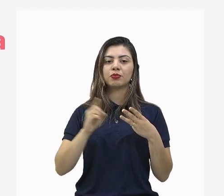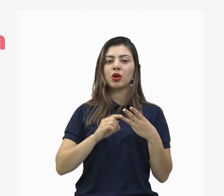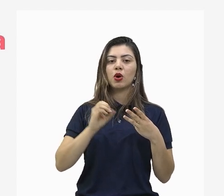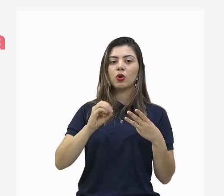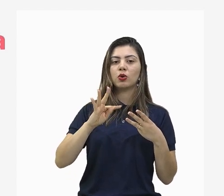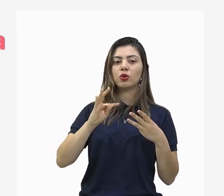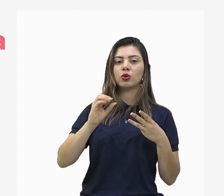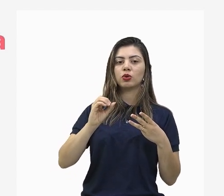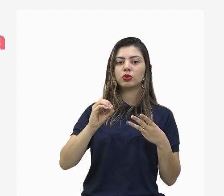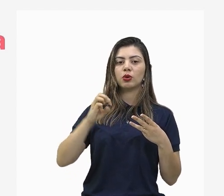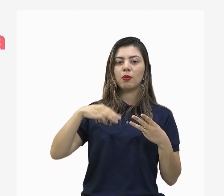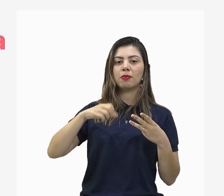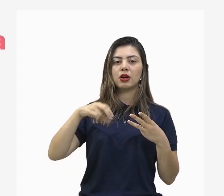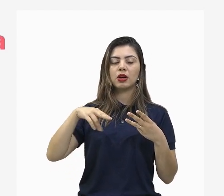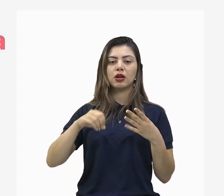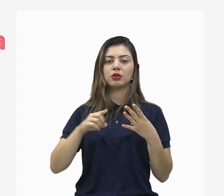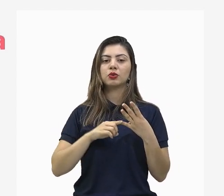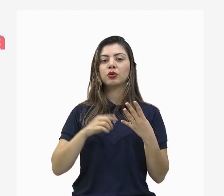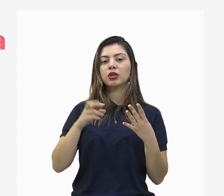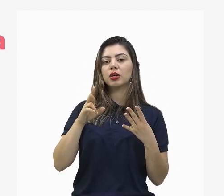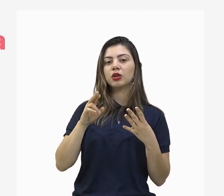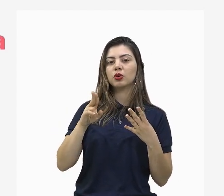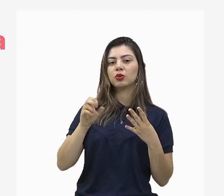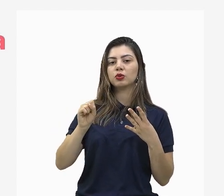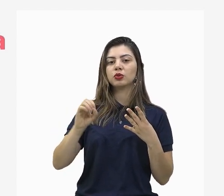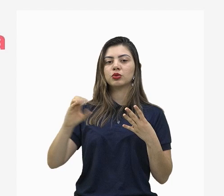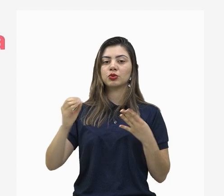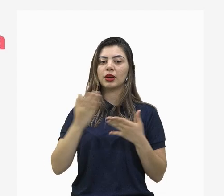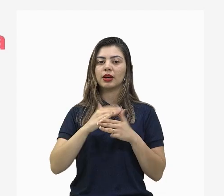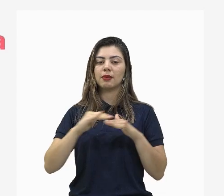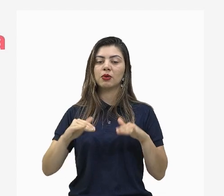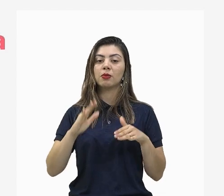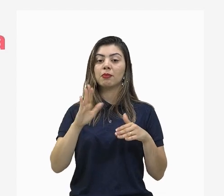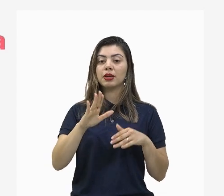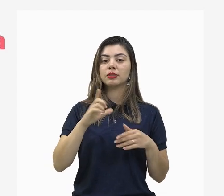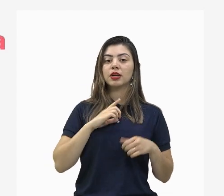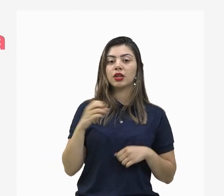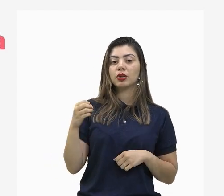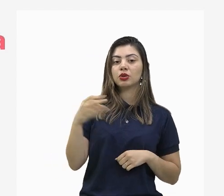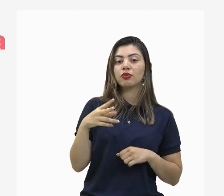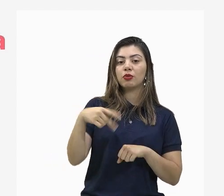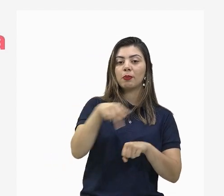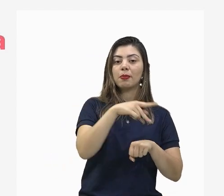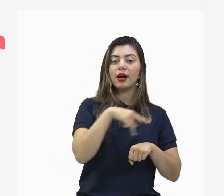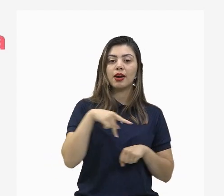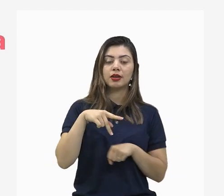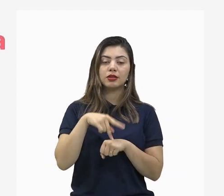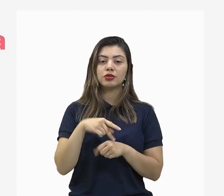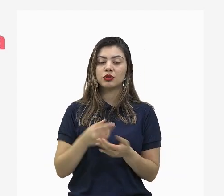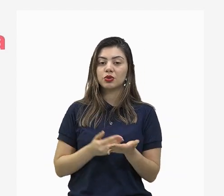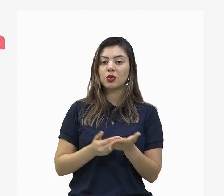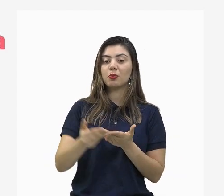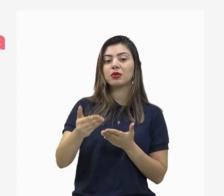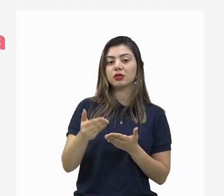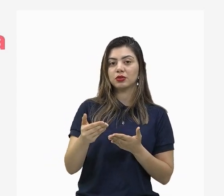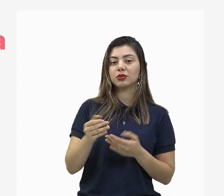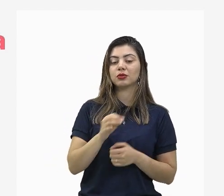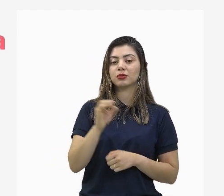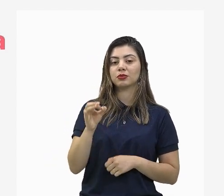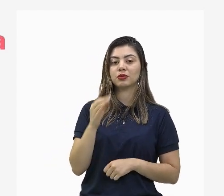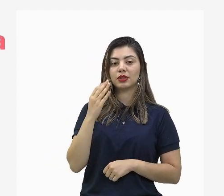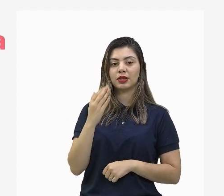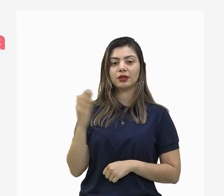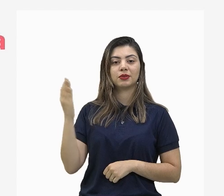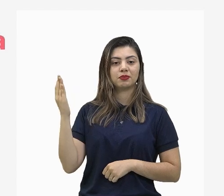países começando a surgir, como a Polônia, a Tchecoslováquia, a Iugoslávia e Estados Árabes sob o controle